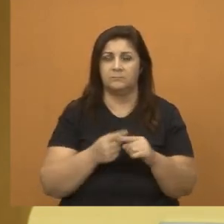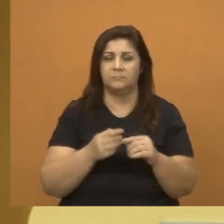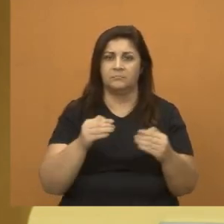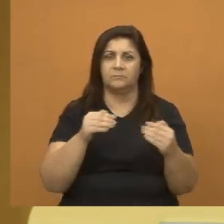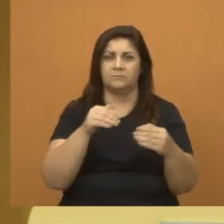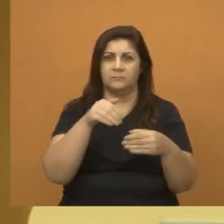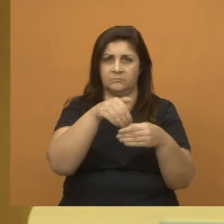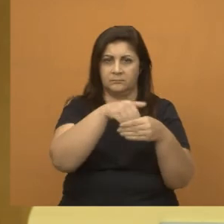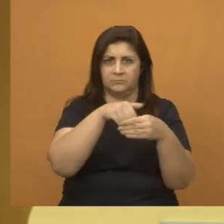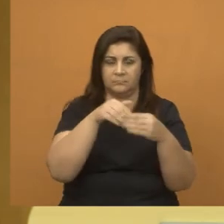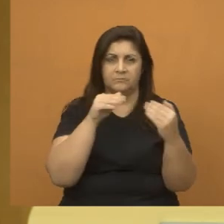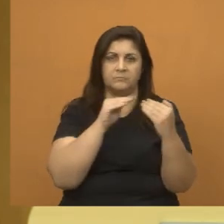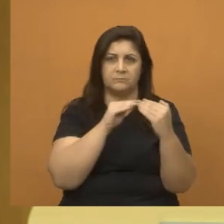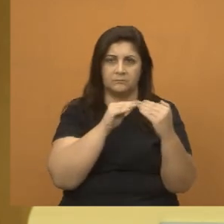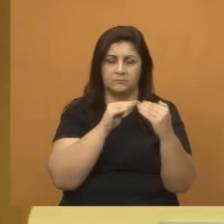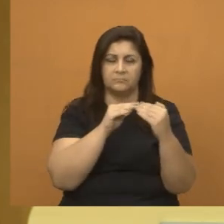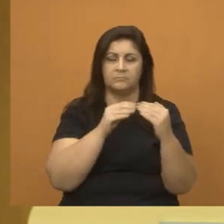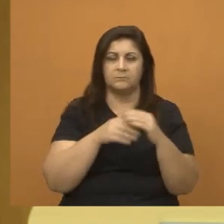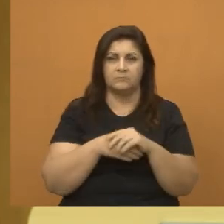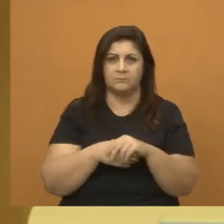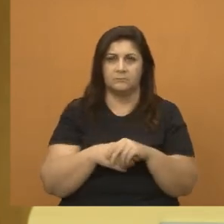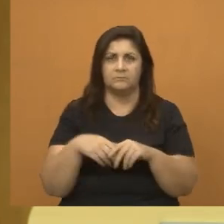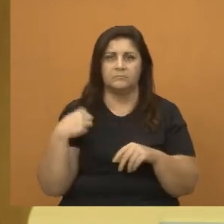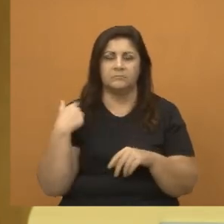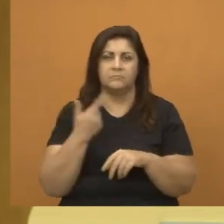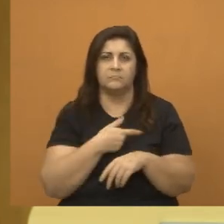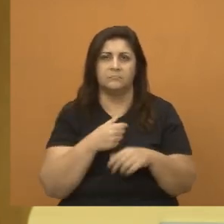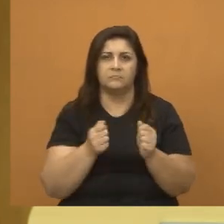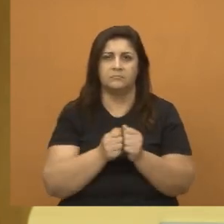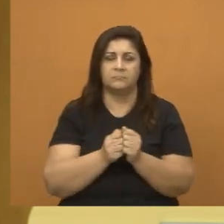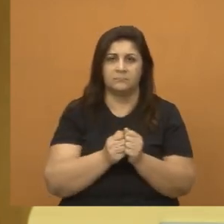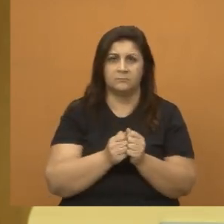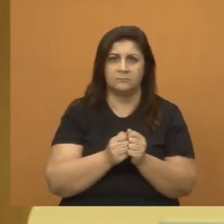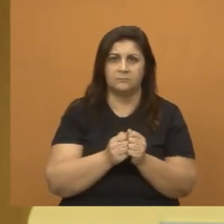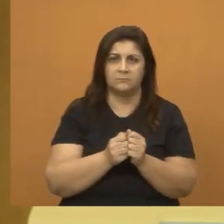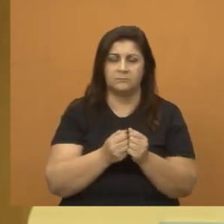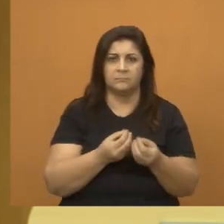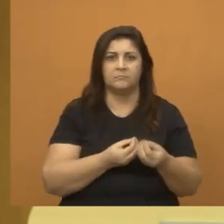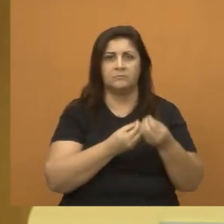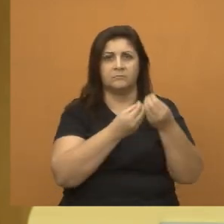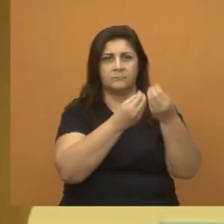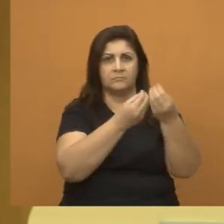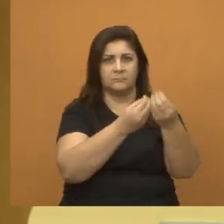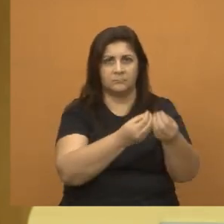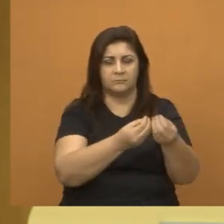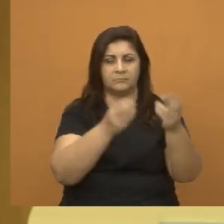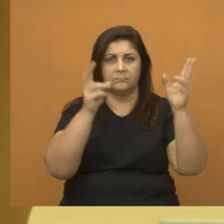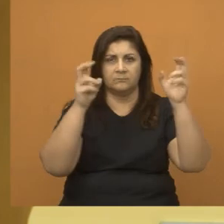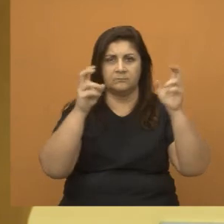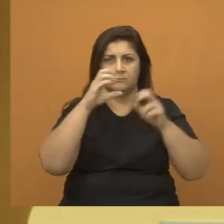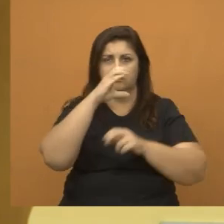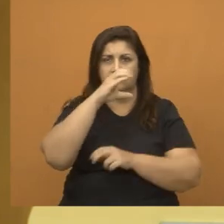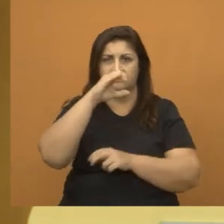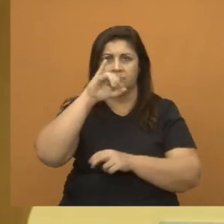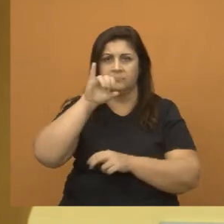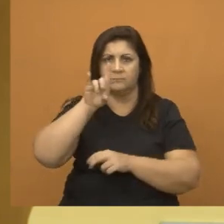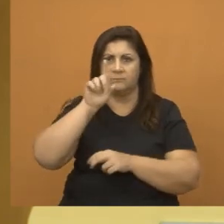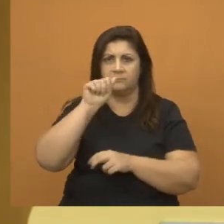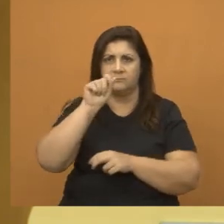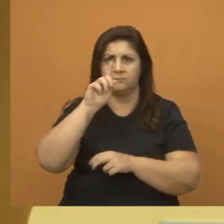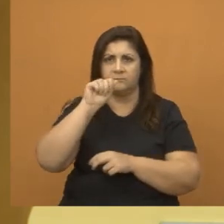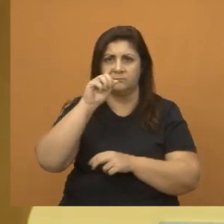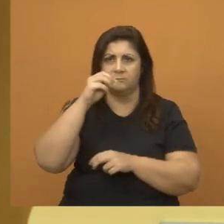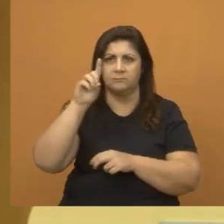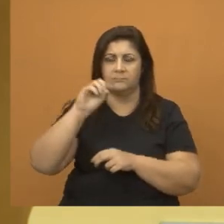favorável esse projeto para que a gente junto possa conceder esse título de cidadão jacariense a